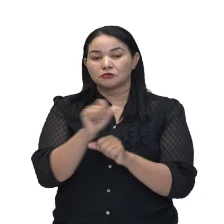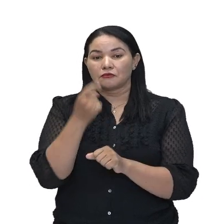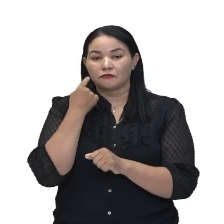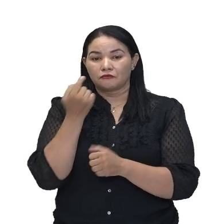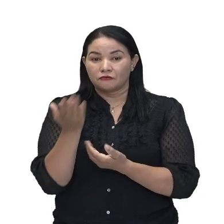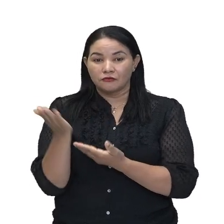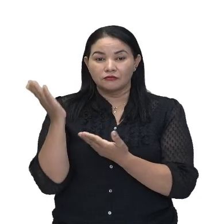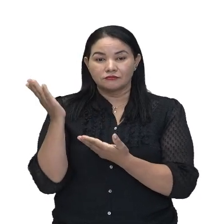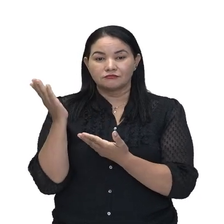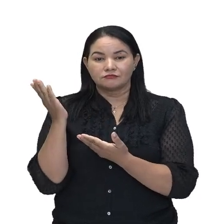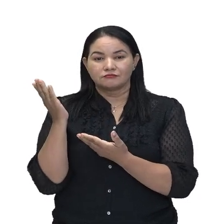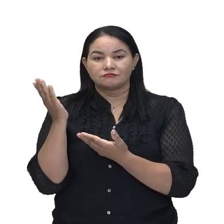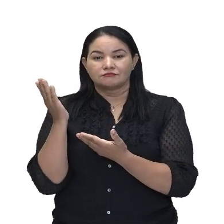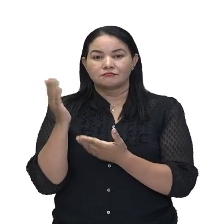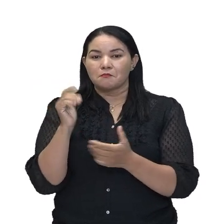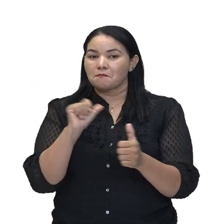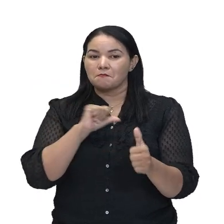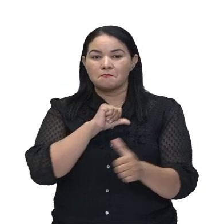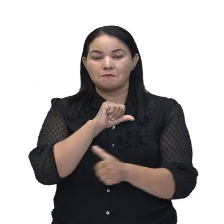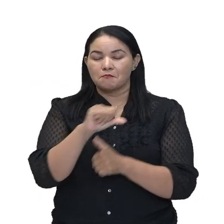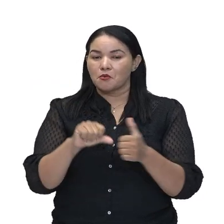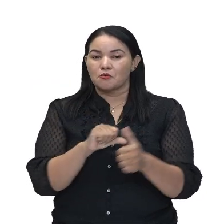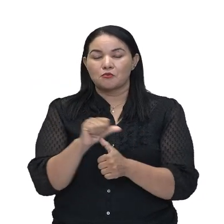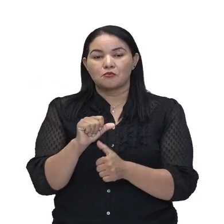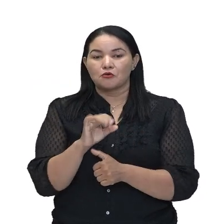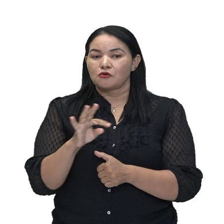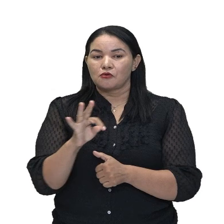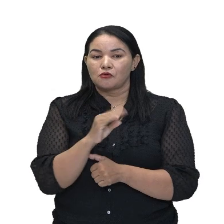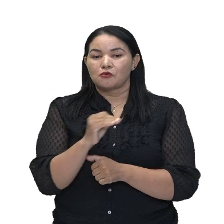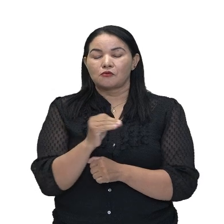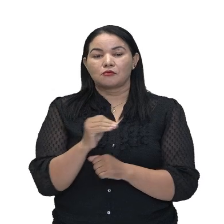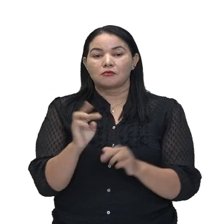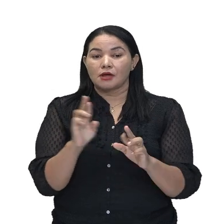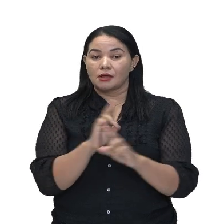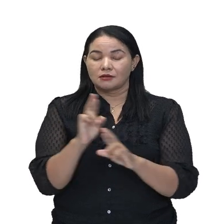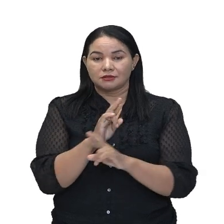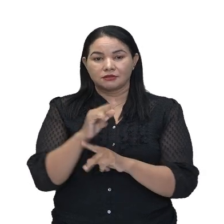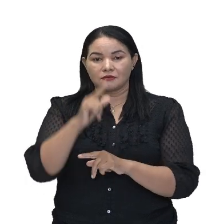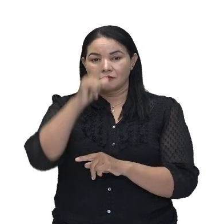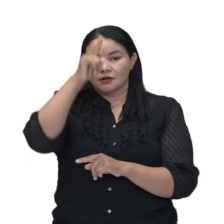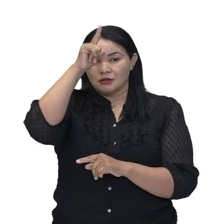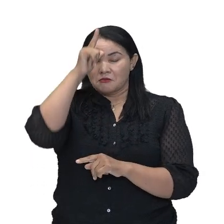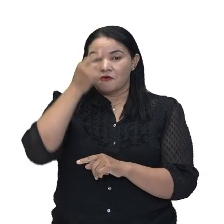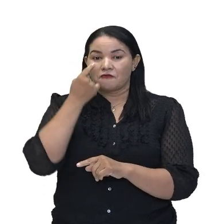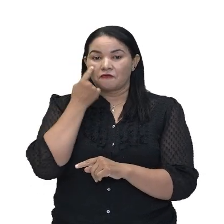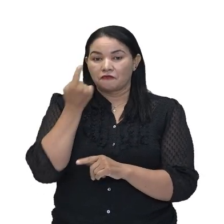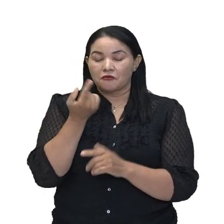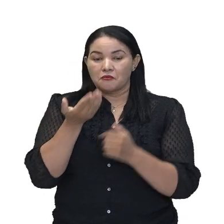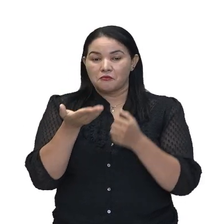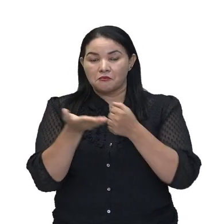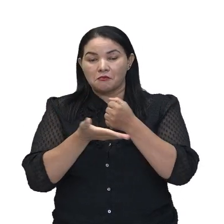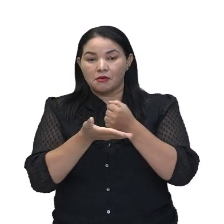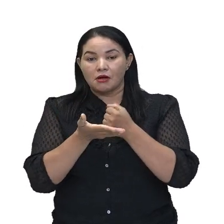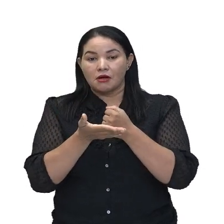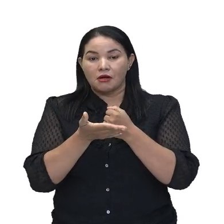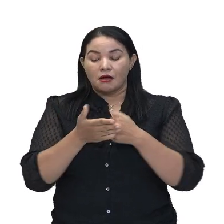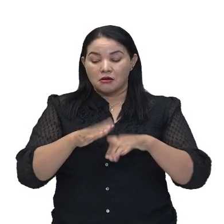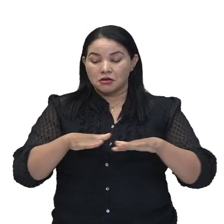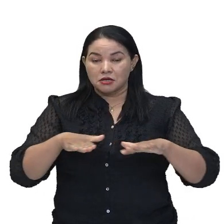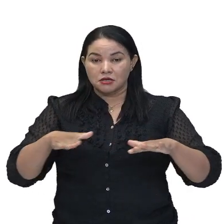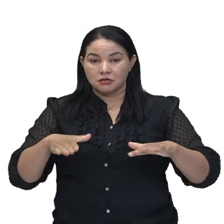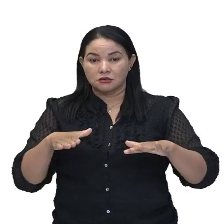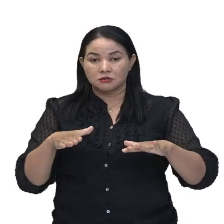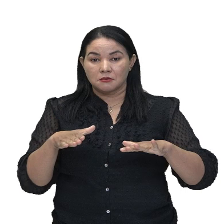pirâmide etária da Angola, em relação à Alemanha. Olha só a base das crianças bem maior do que